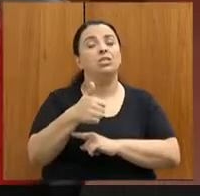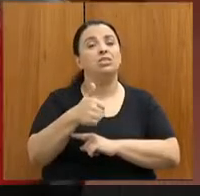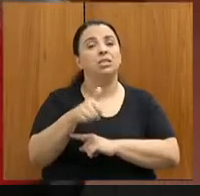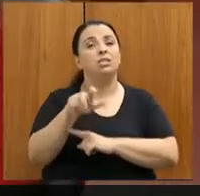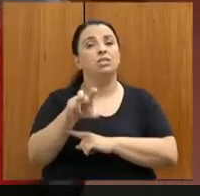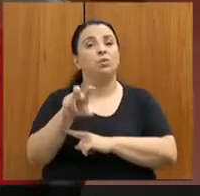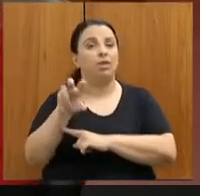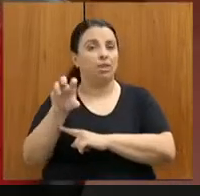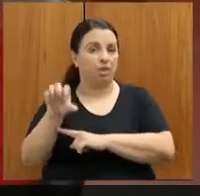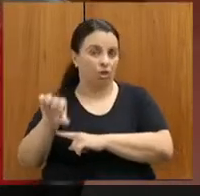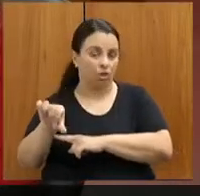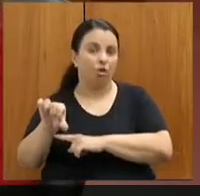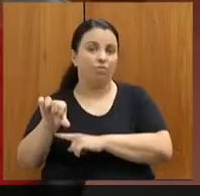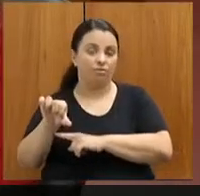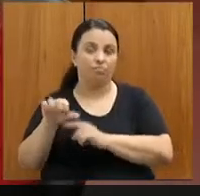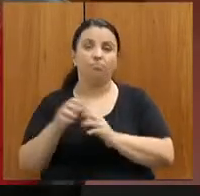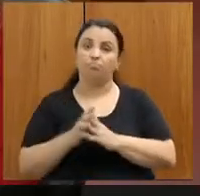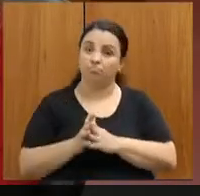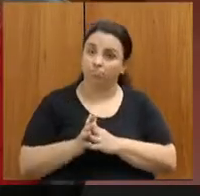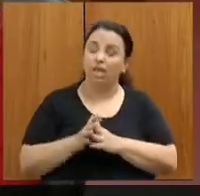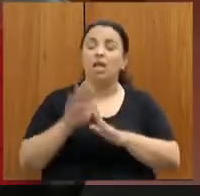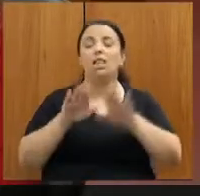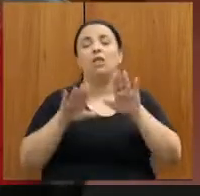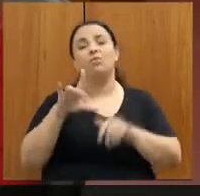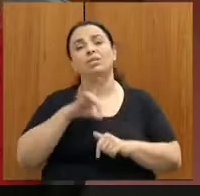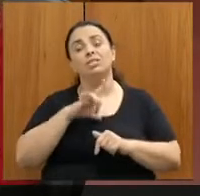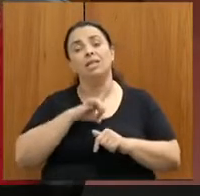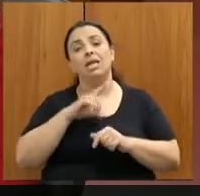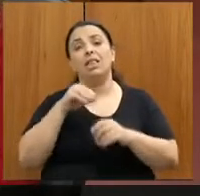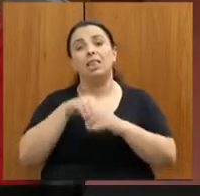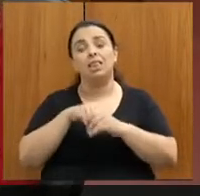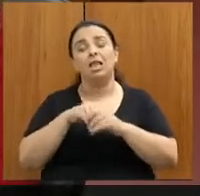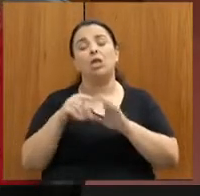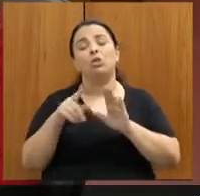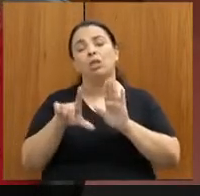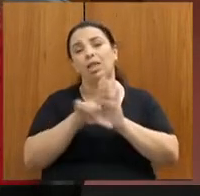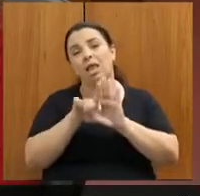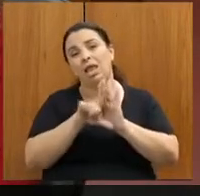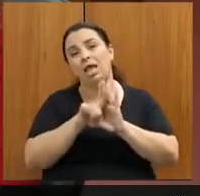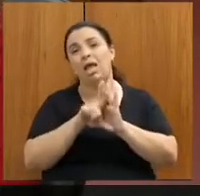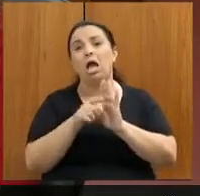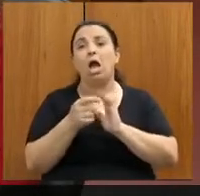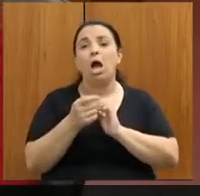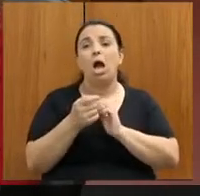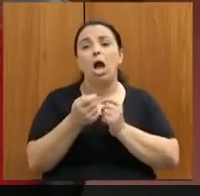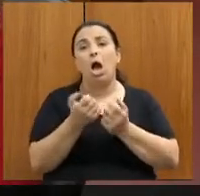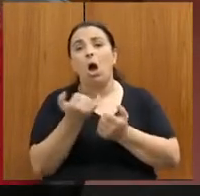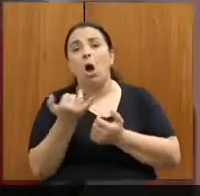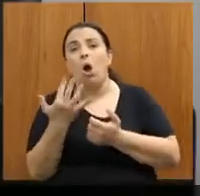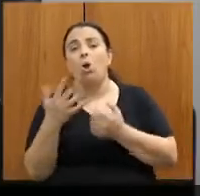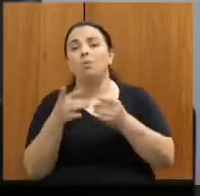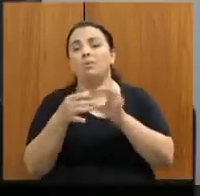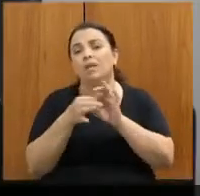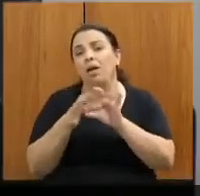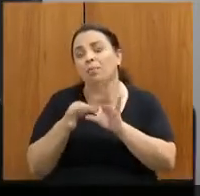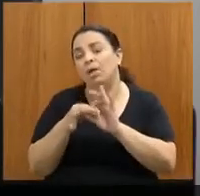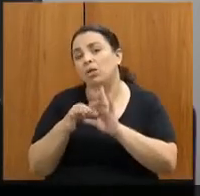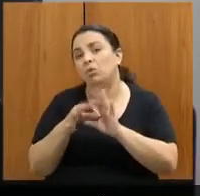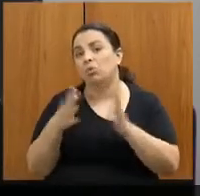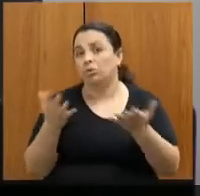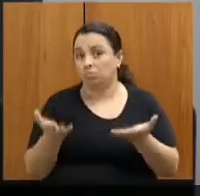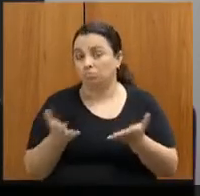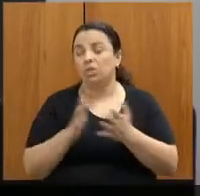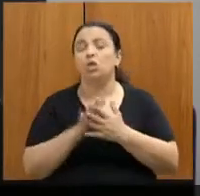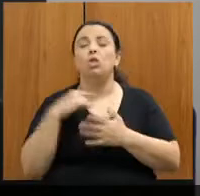Sabe tem outros espaços dentro da Lei 159 gostaríamos de ter acesso ao